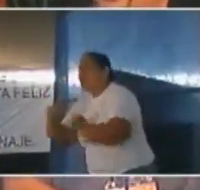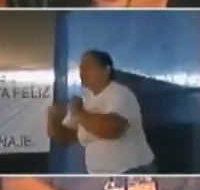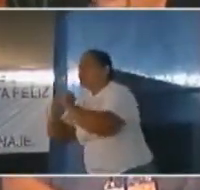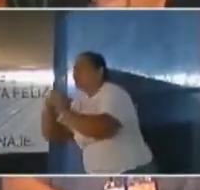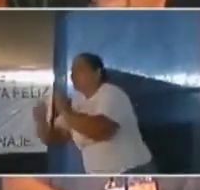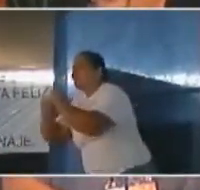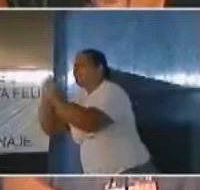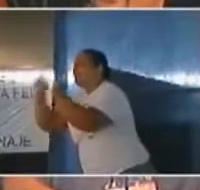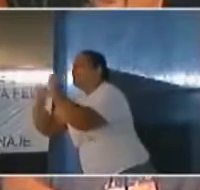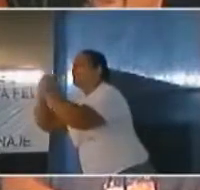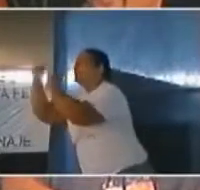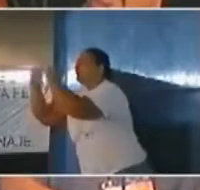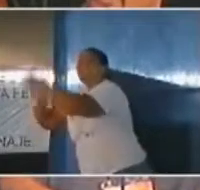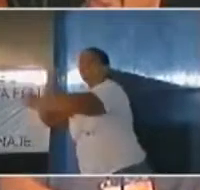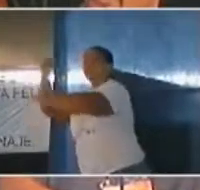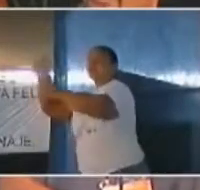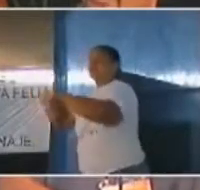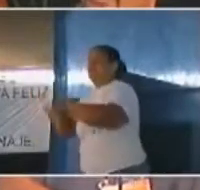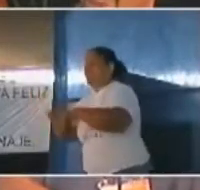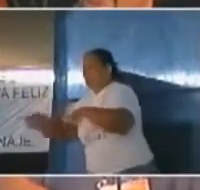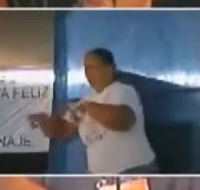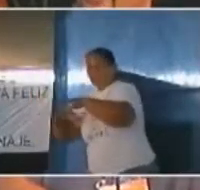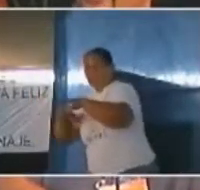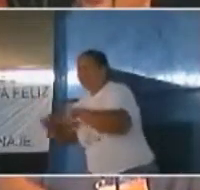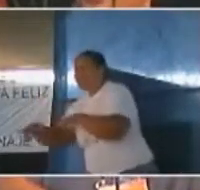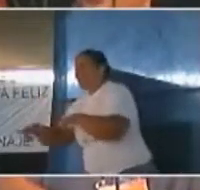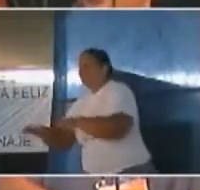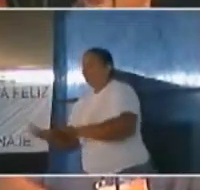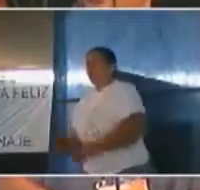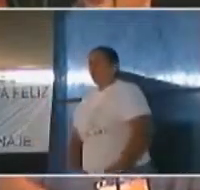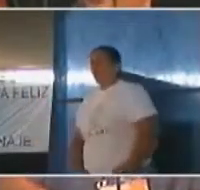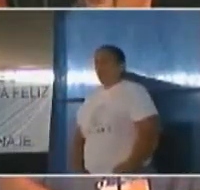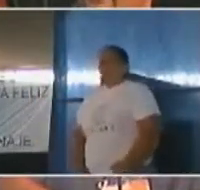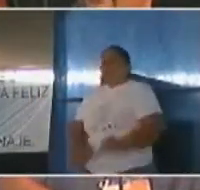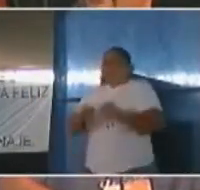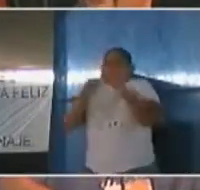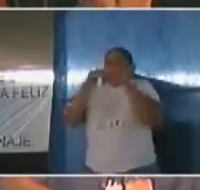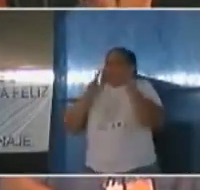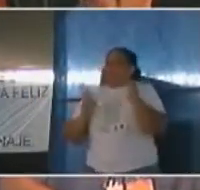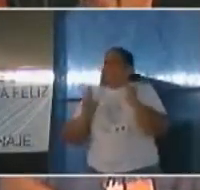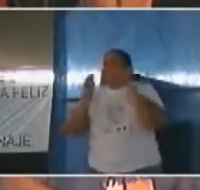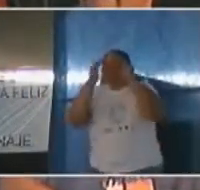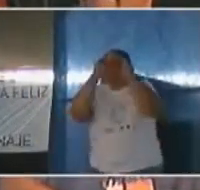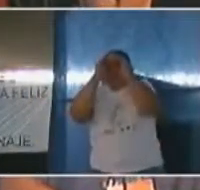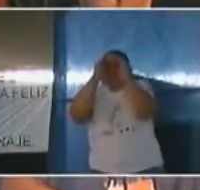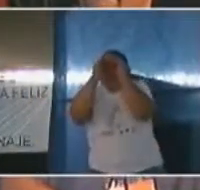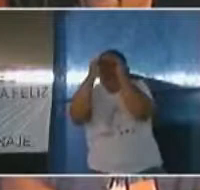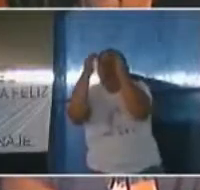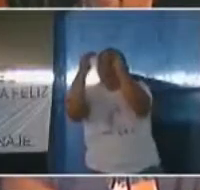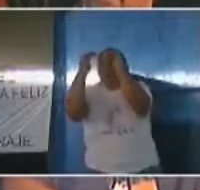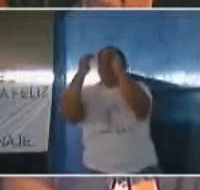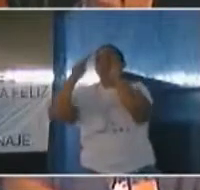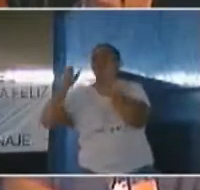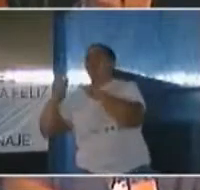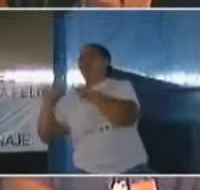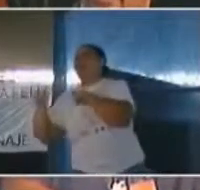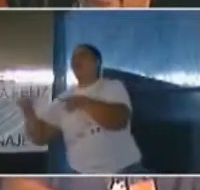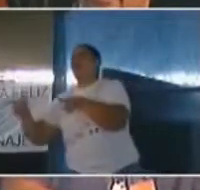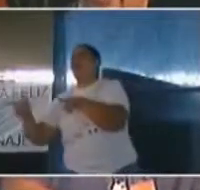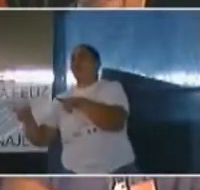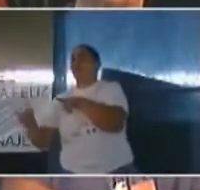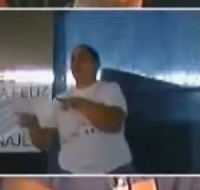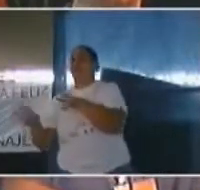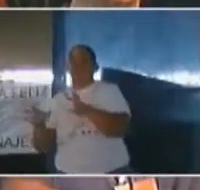por isso, a gente precisa ajudar a respeitar o próximo, passar nossas ideias, não só com a cara